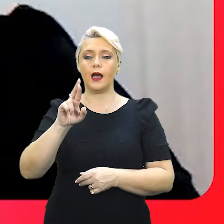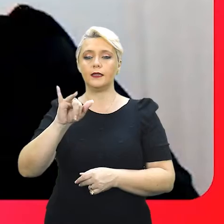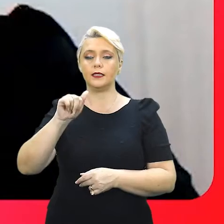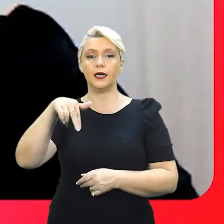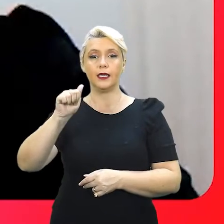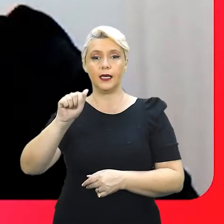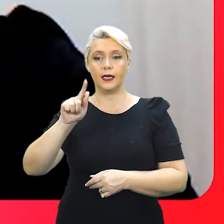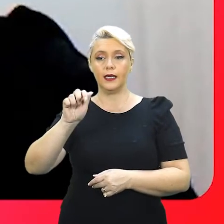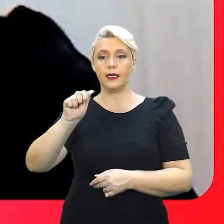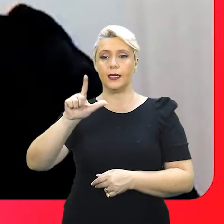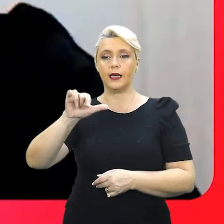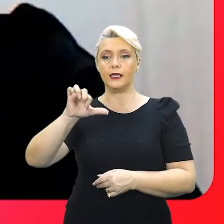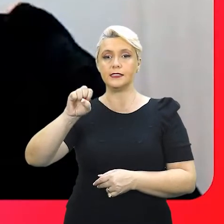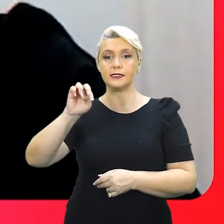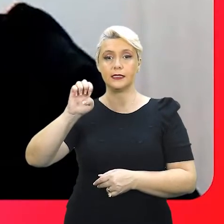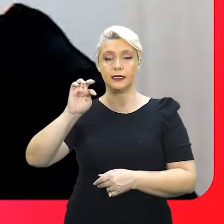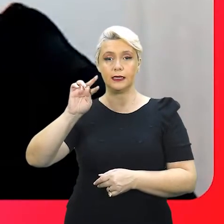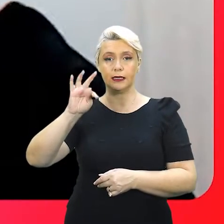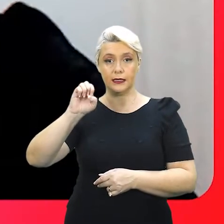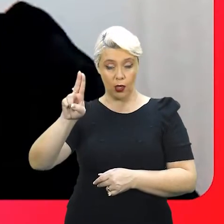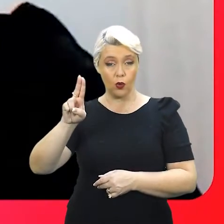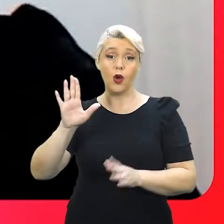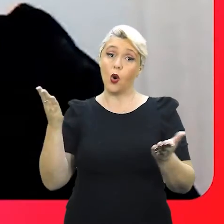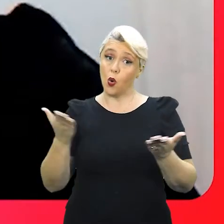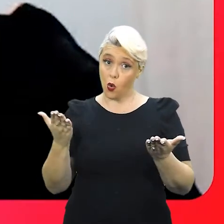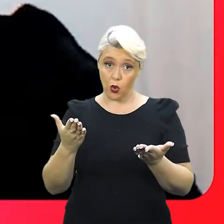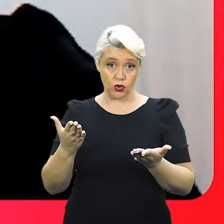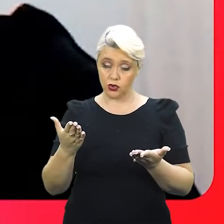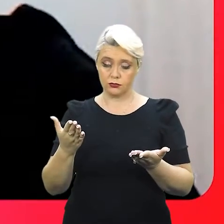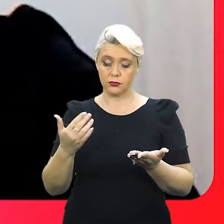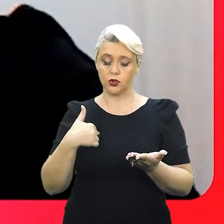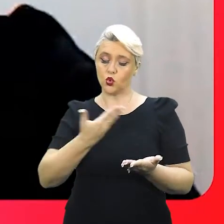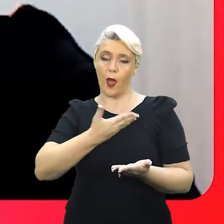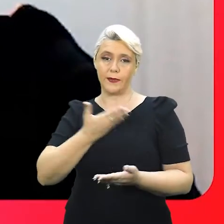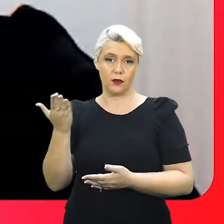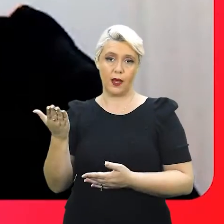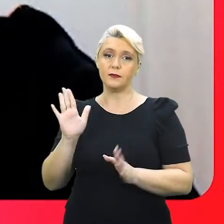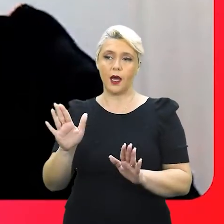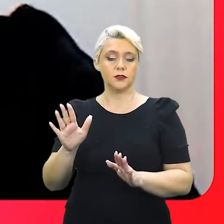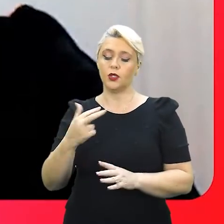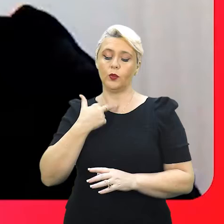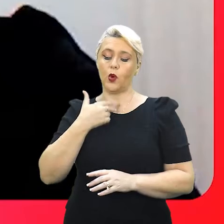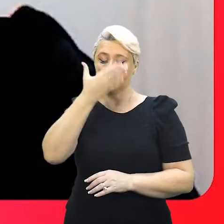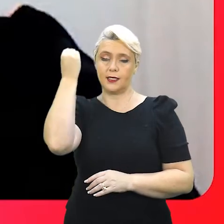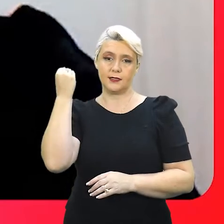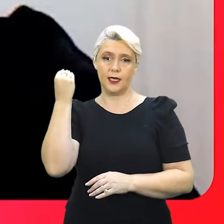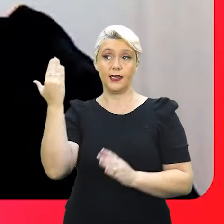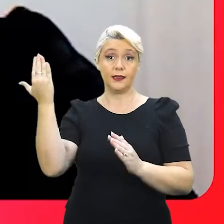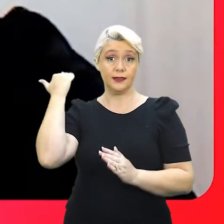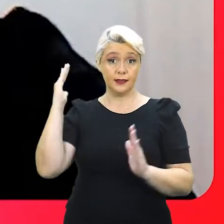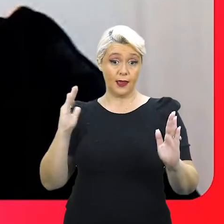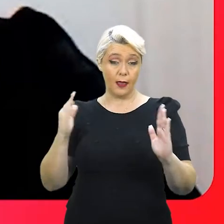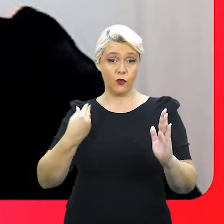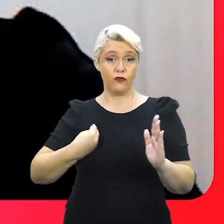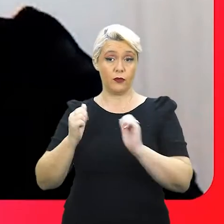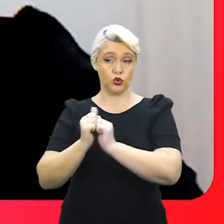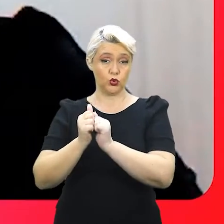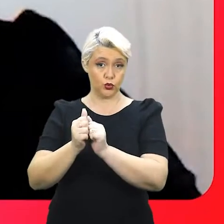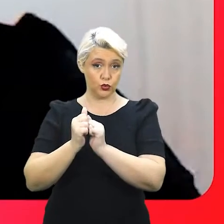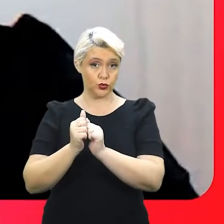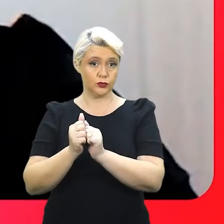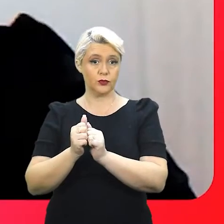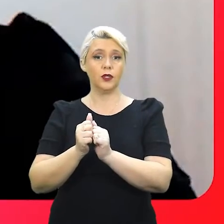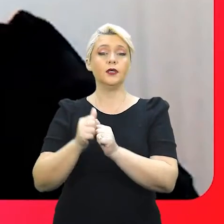não somos amigos mais. Sim. Agora, eu não vou esquecer o que ela foi para mim durante o tempo que vivemos juntos